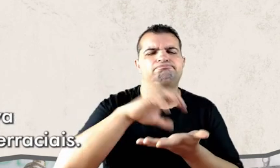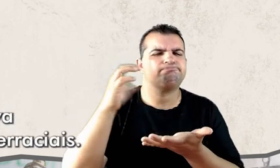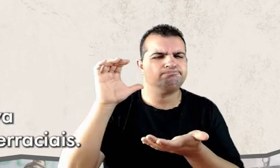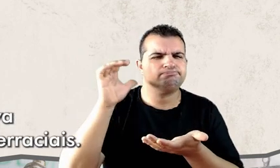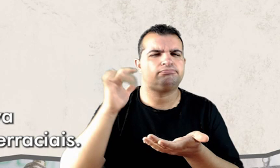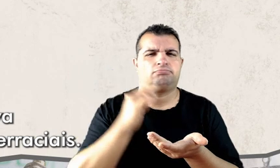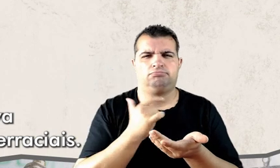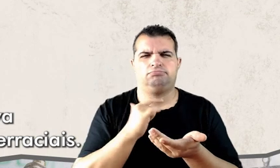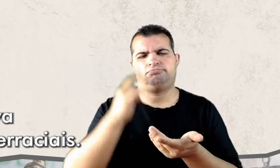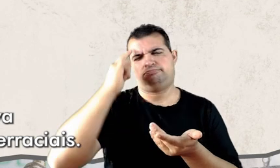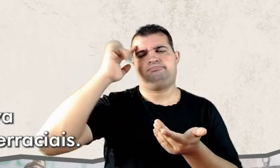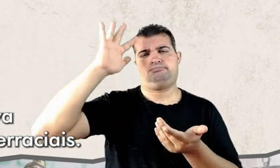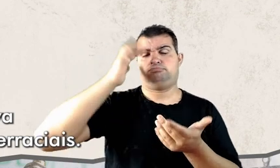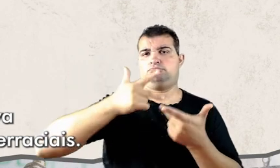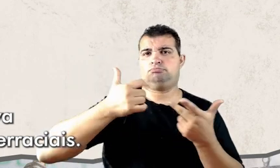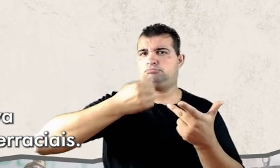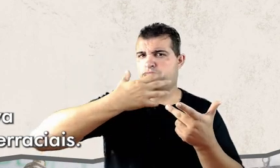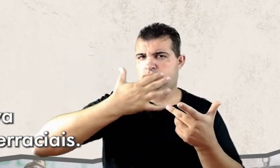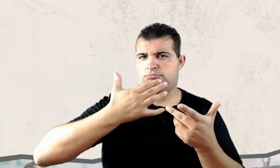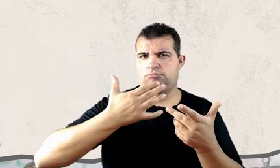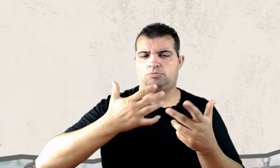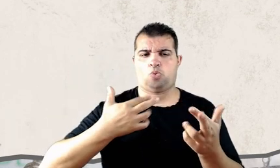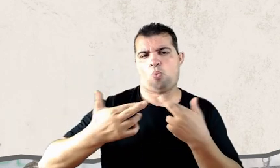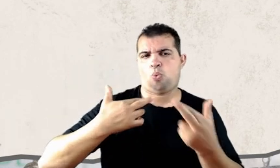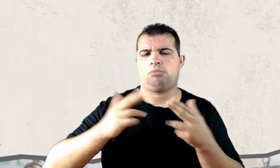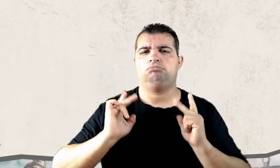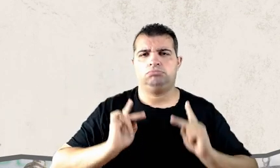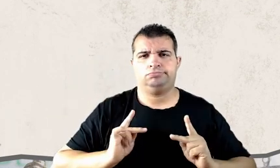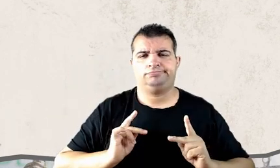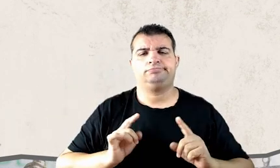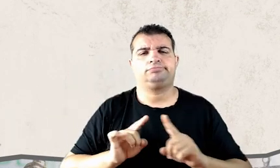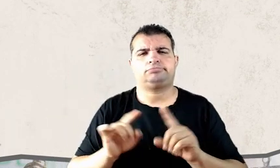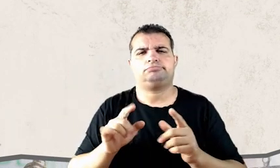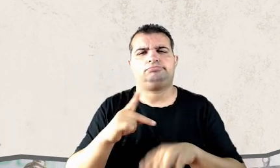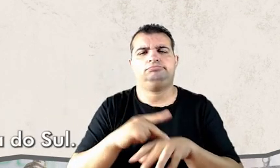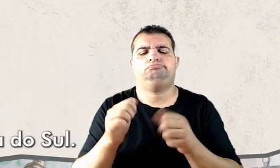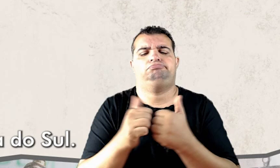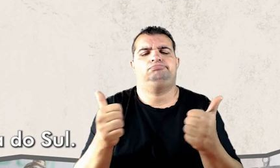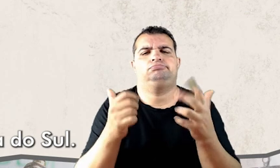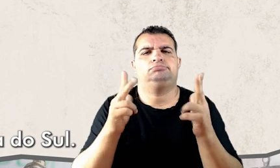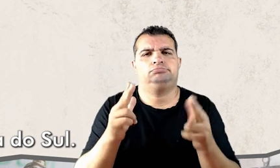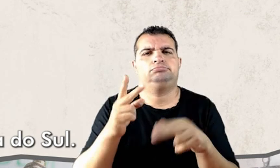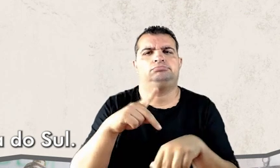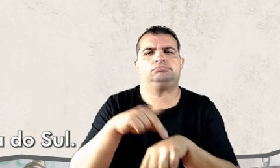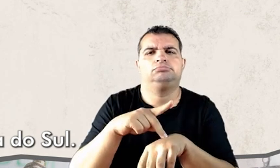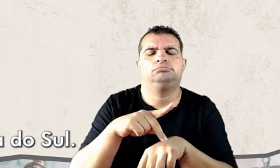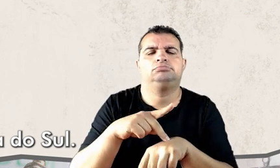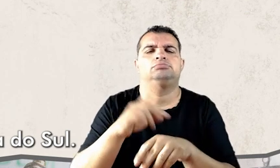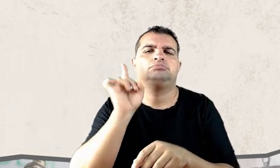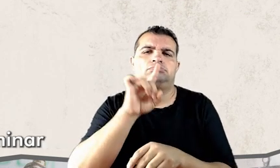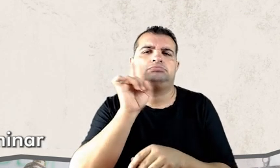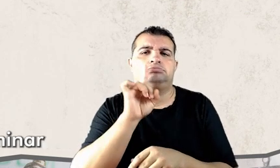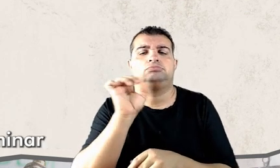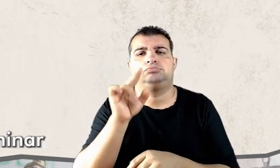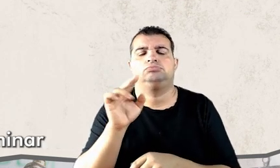aquela imagem positiva quando se pensava em relações interraciais. Não era um país evidentemente segregador como os Estados Estados Unidos ou África do